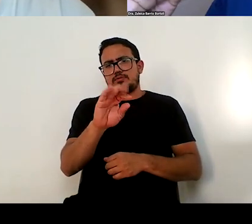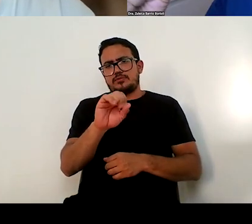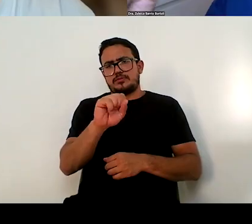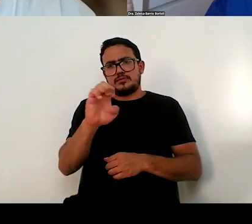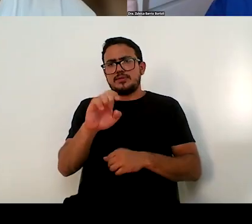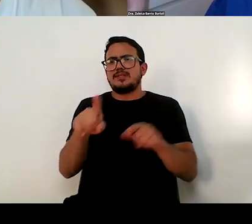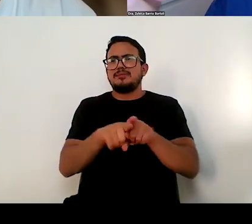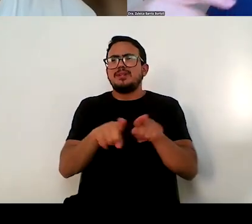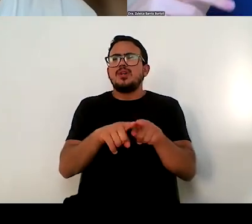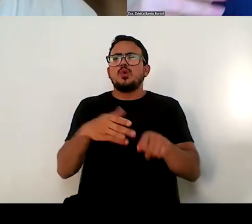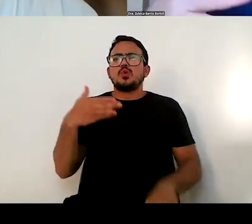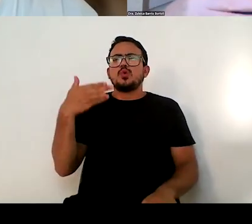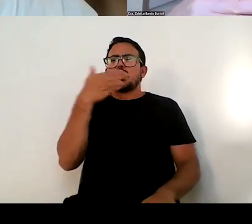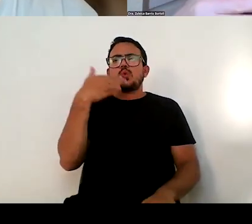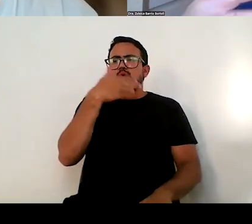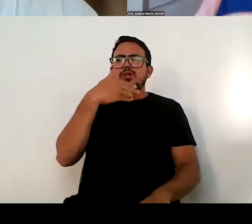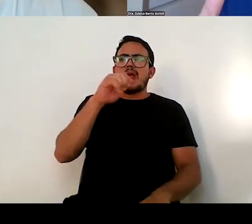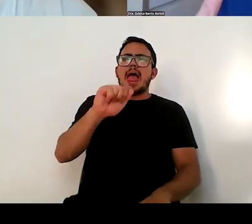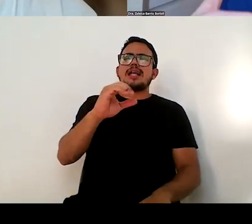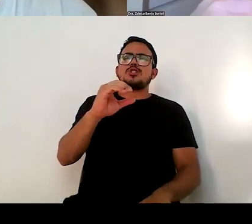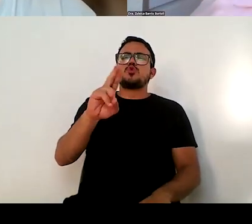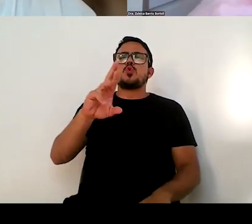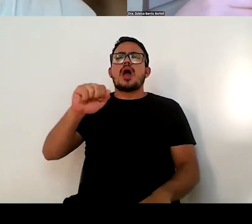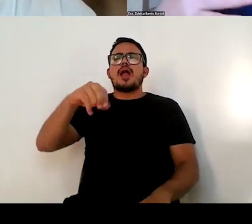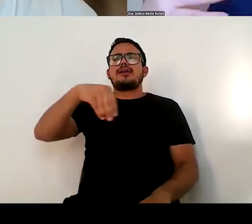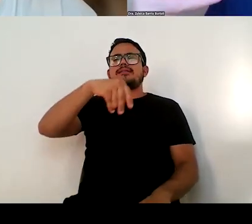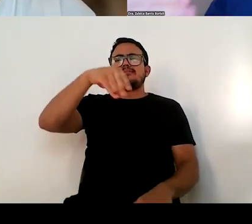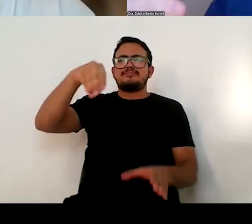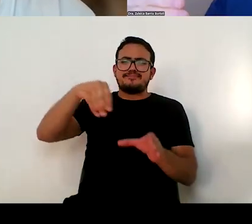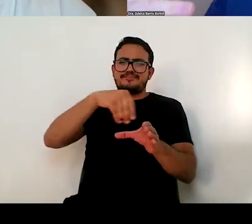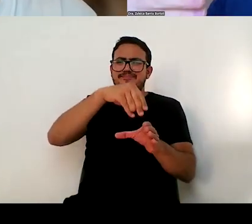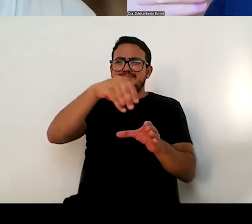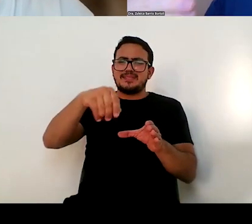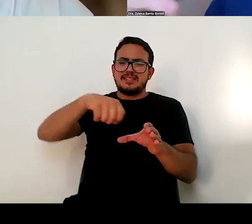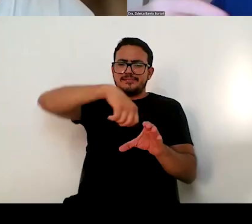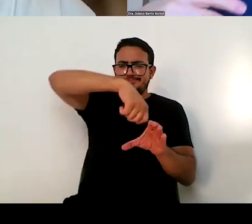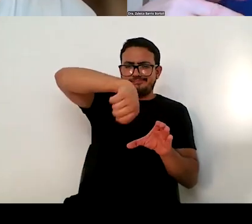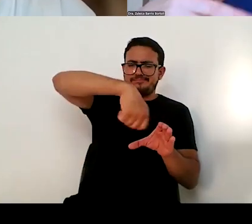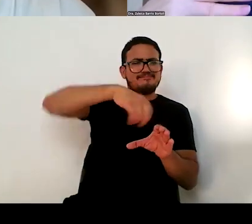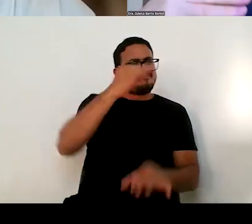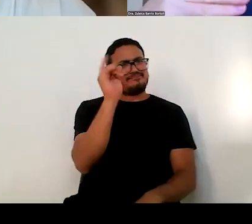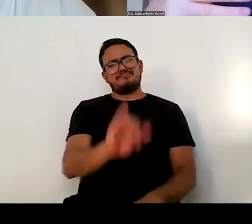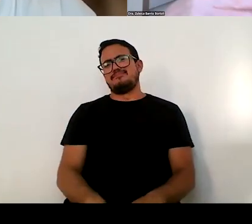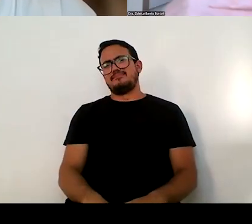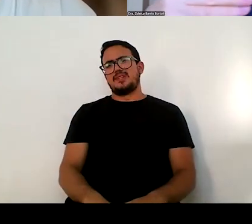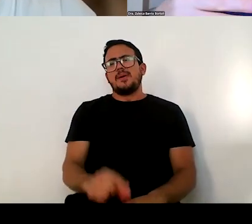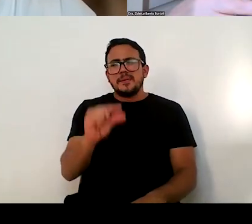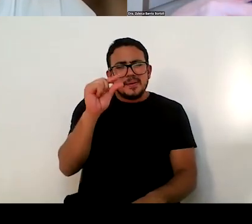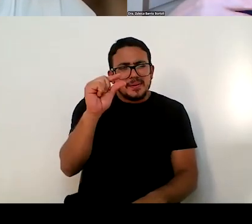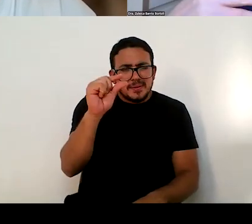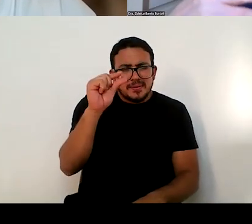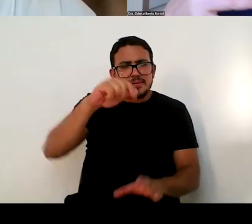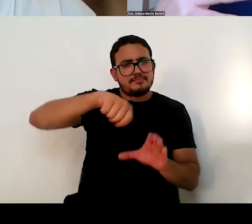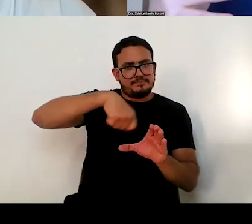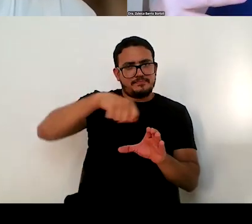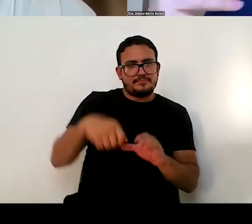só um pouquinho. Tentar, porque o paladar da gente, ele se adapta, tá? Então, com o tempo, você